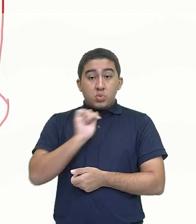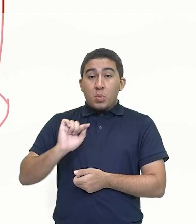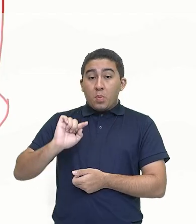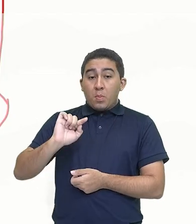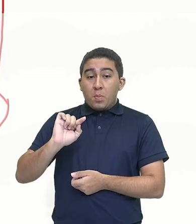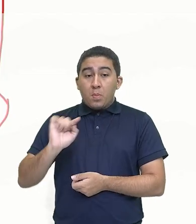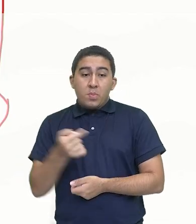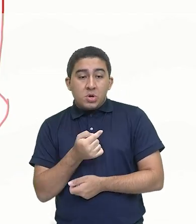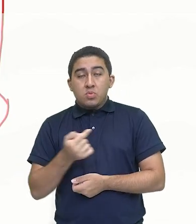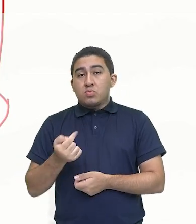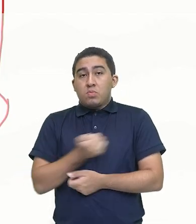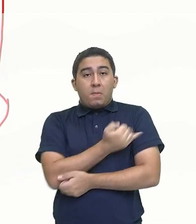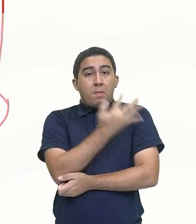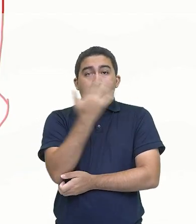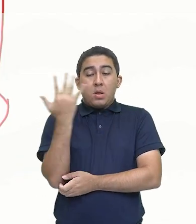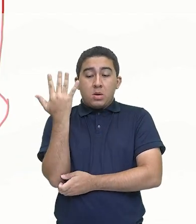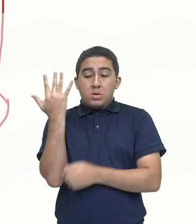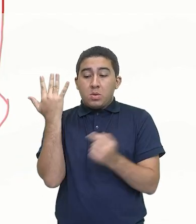de indivíduos de plantas